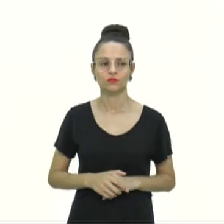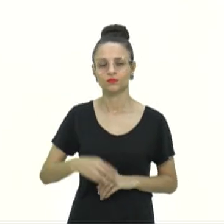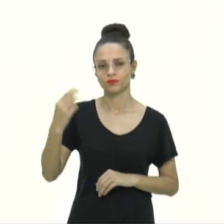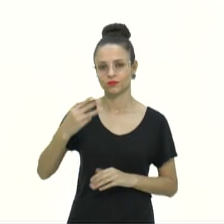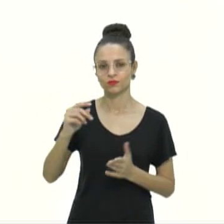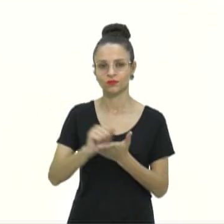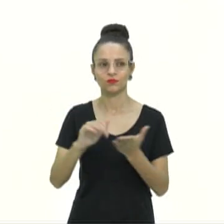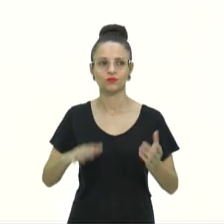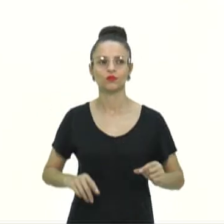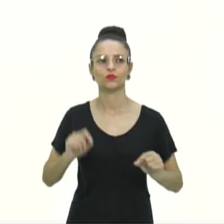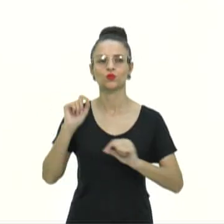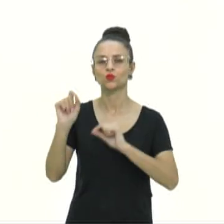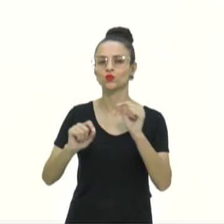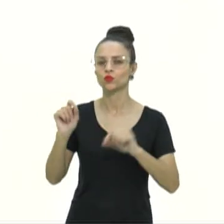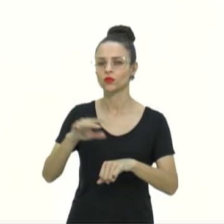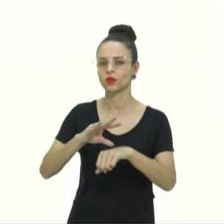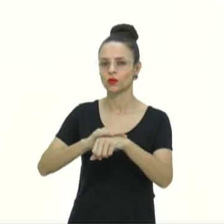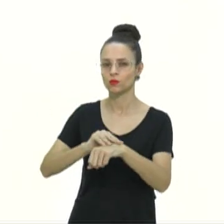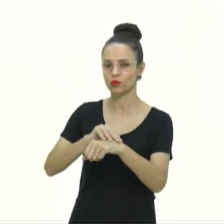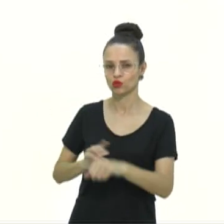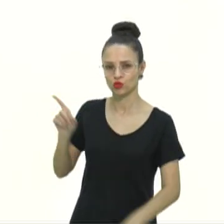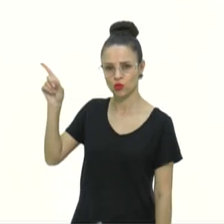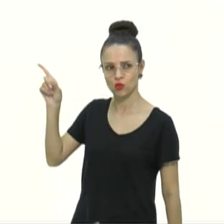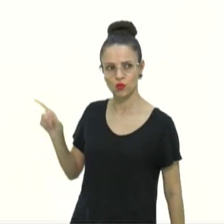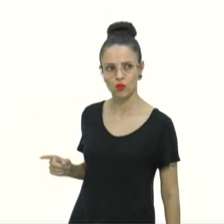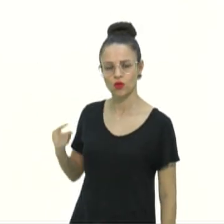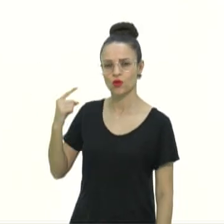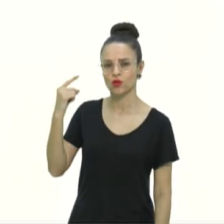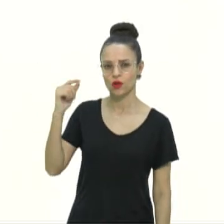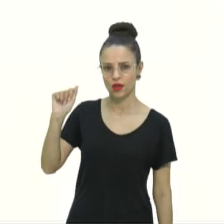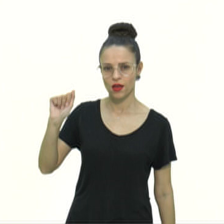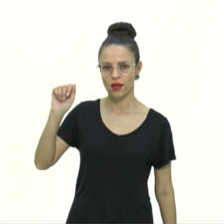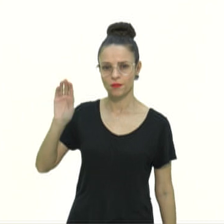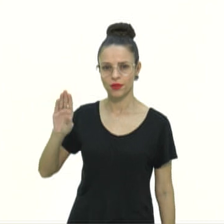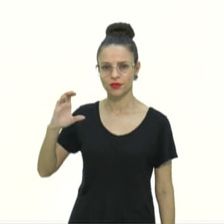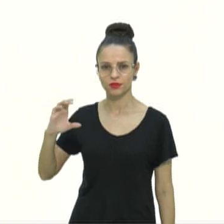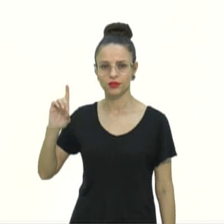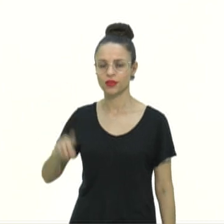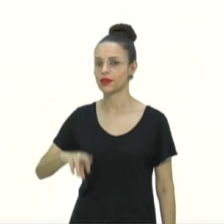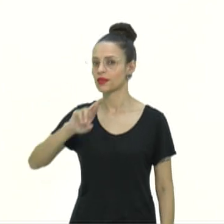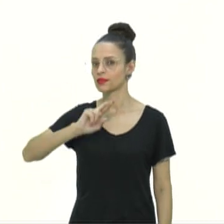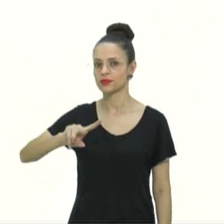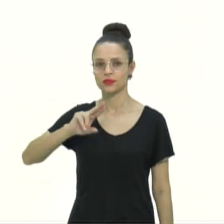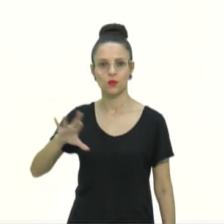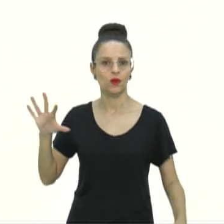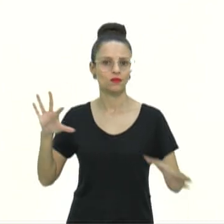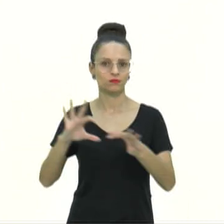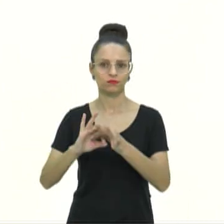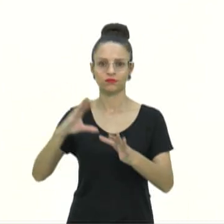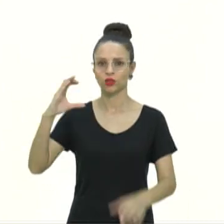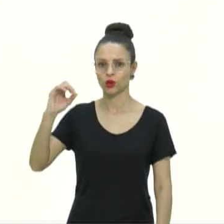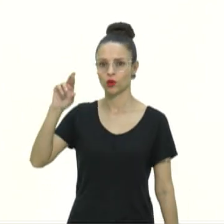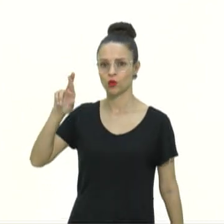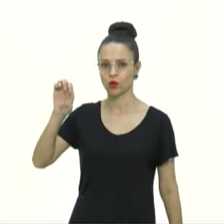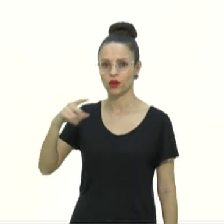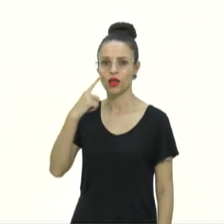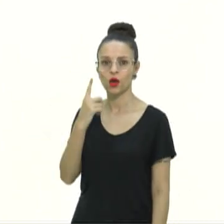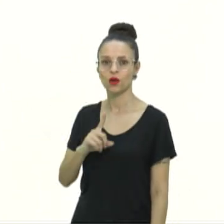atividade. Qual dos músculos citados abaixo não faz parte do core? Então temos letra